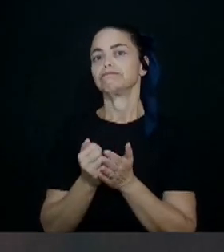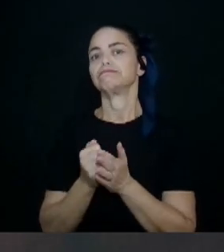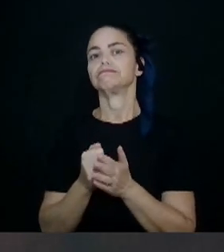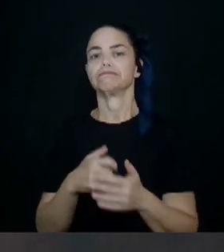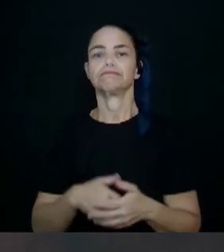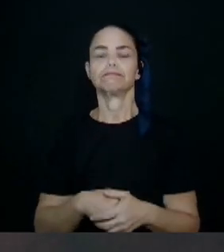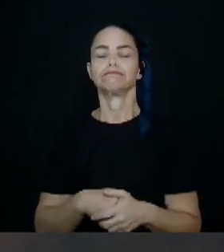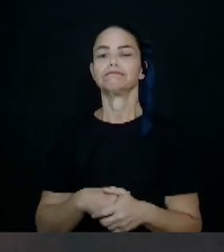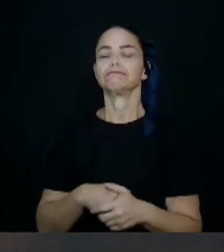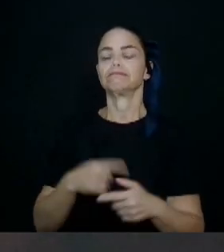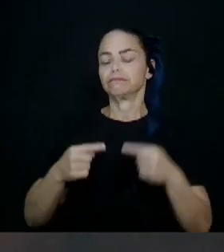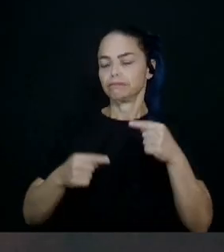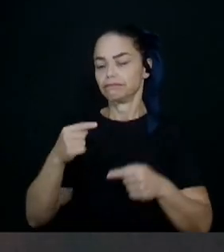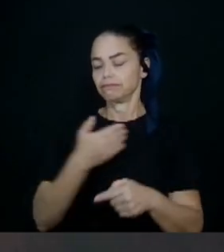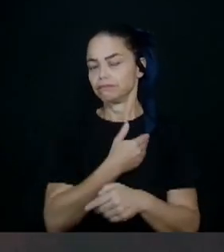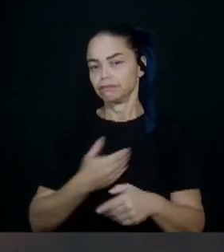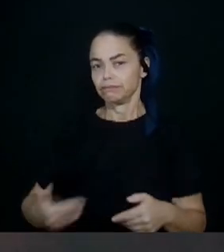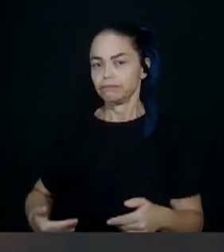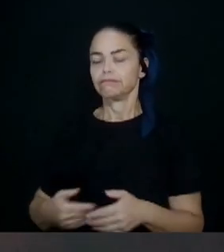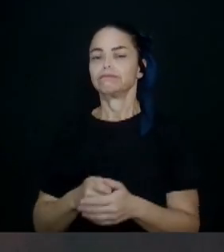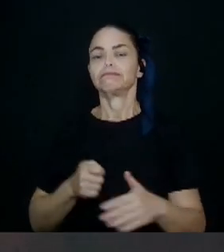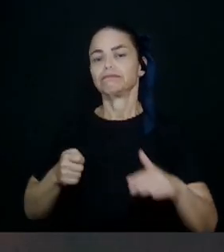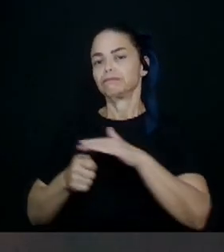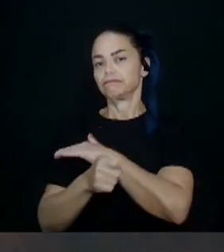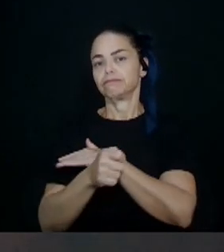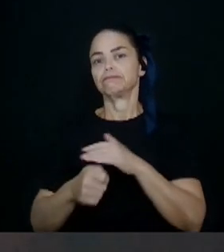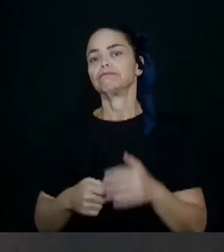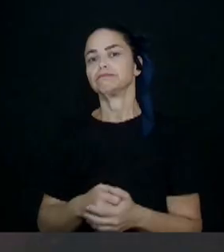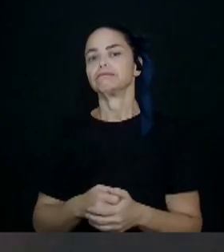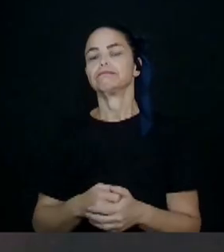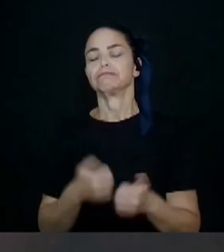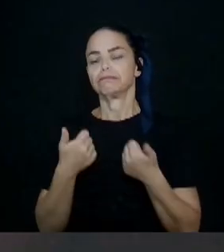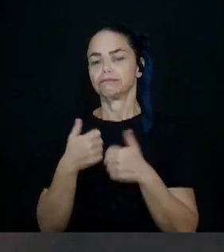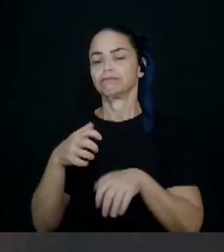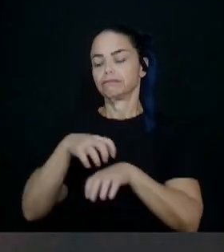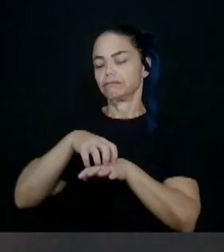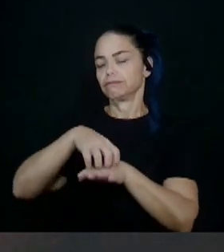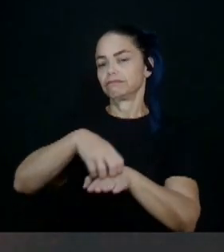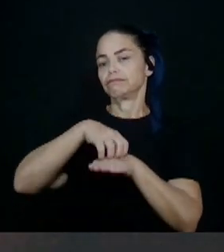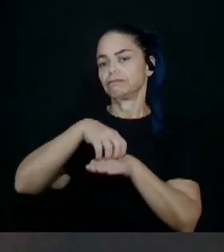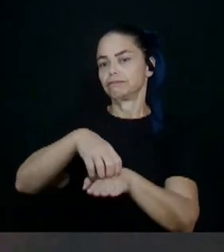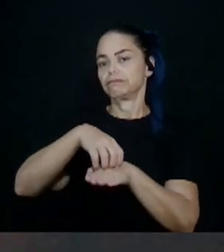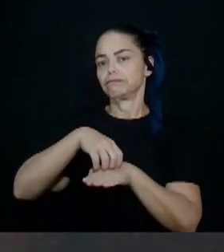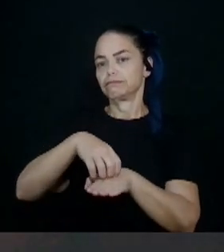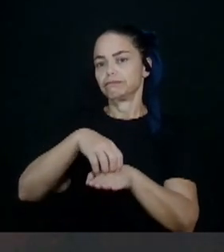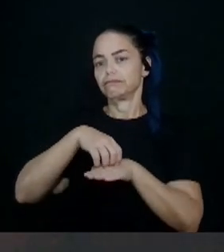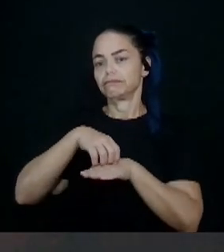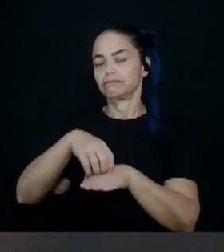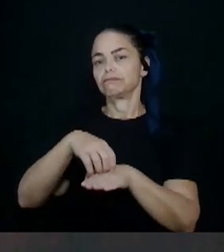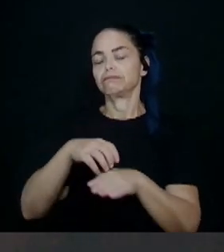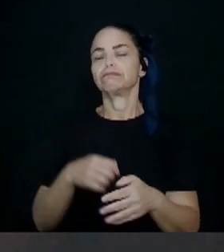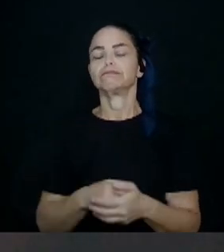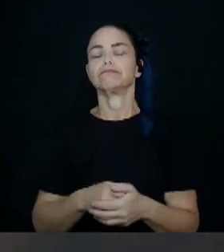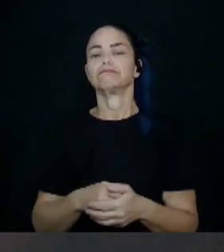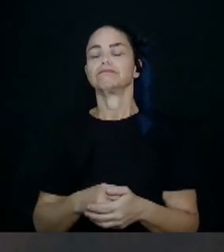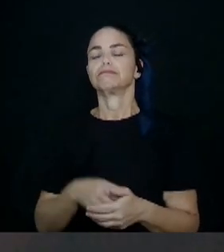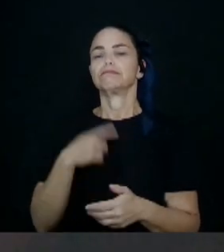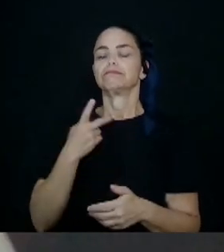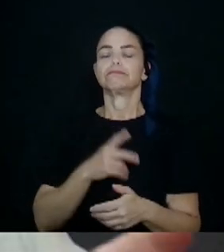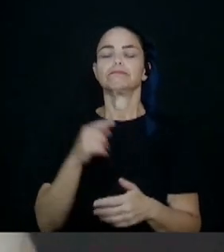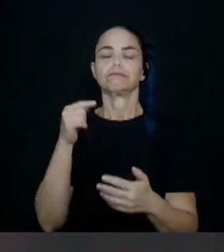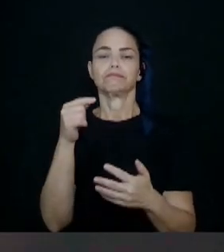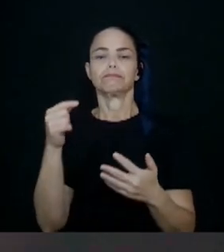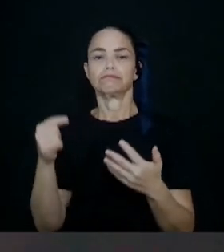de políticas públicas e investir mesmo em transporte público. Acho que em todos os sentidos, até mesmo